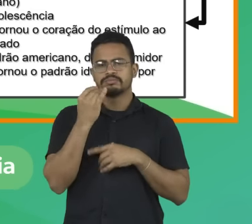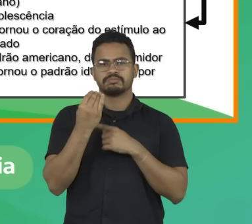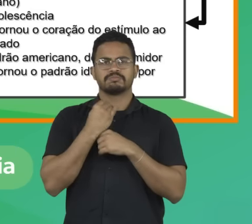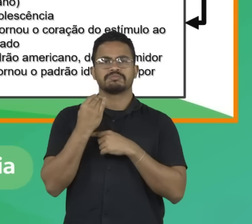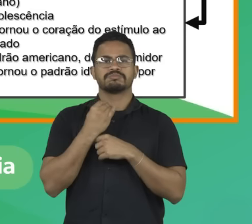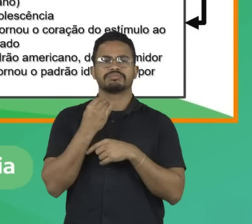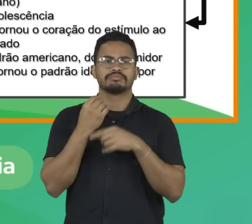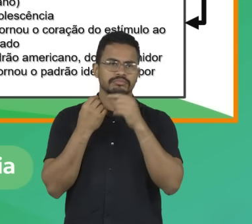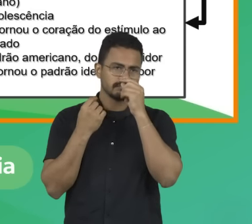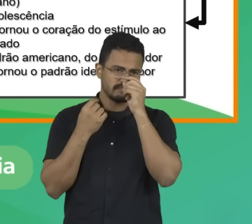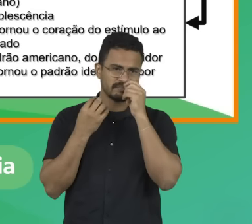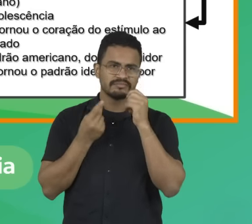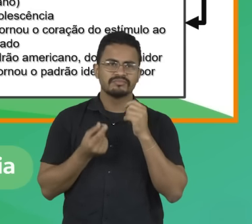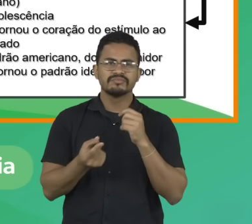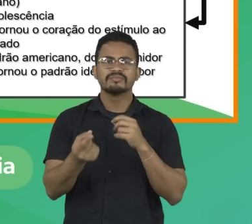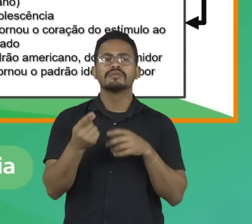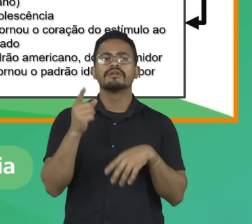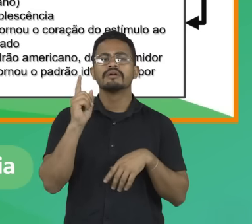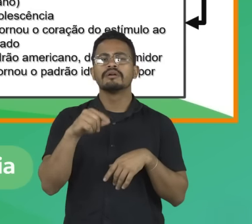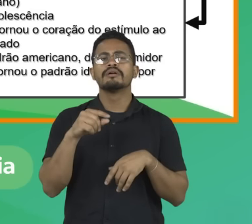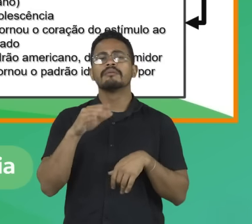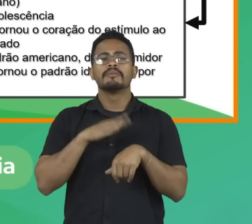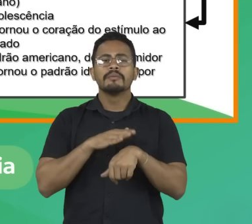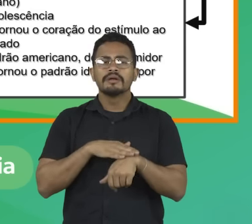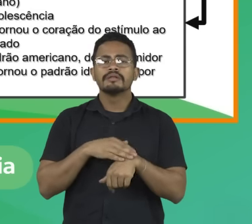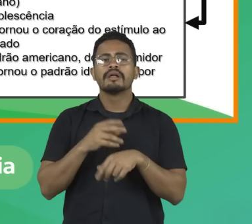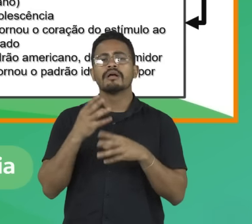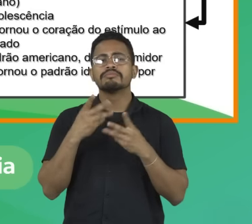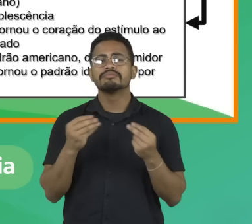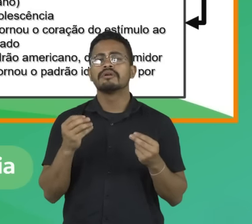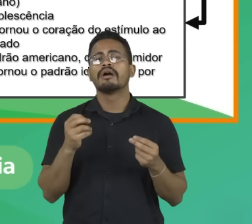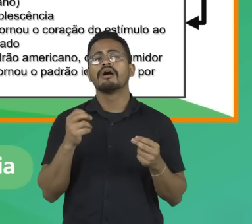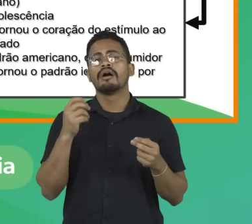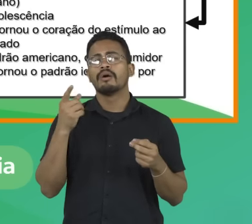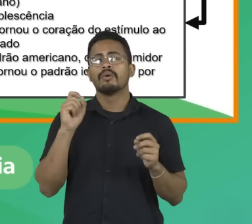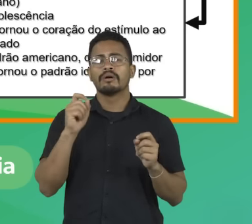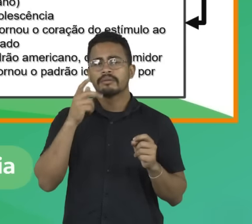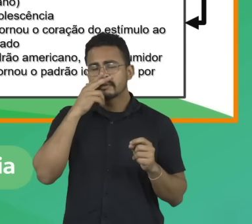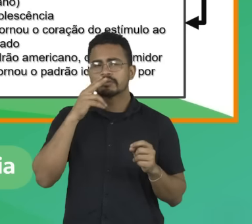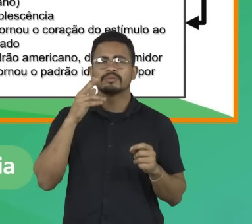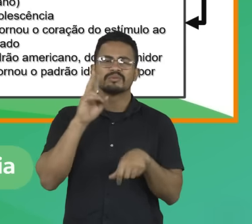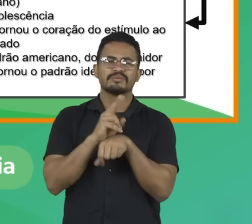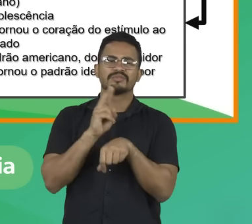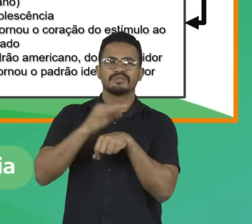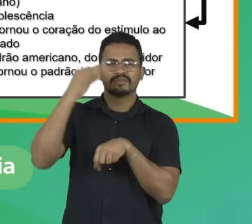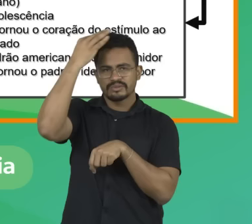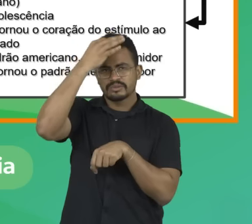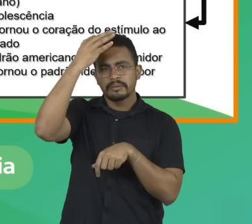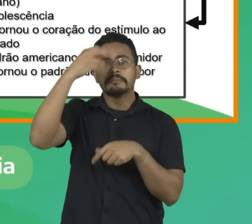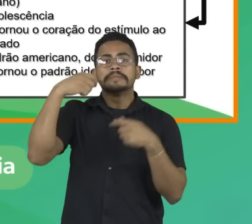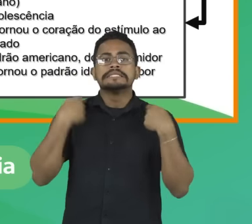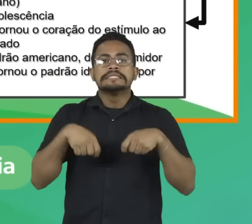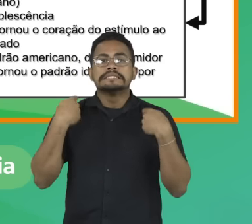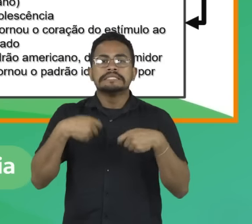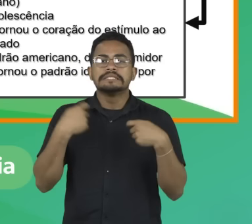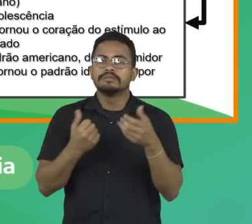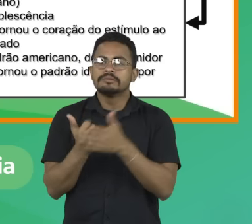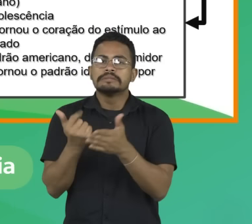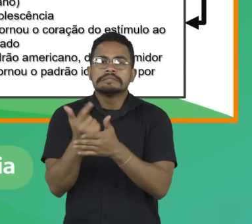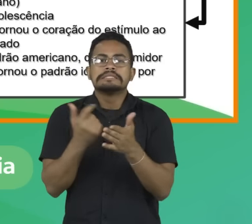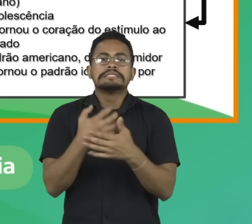por uma coisa que vai te fazer um bem naquele momento e acabou, para se tornar uma coisa ritualística em que aquilo era necessário para te fazer bem como